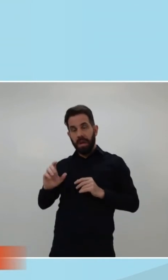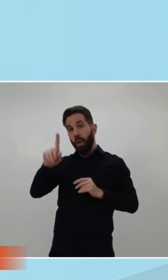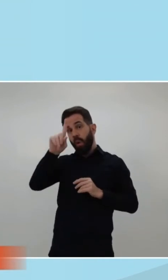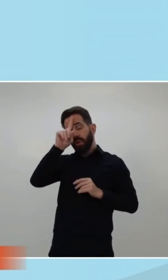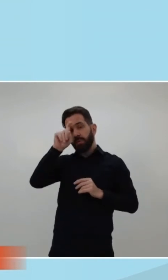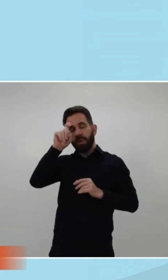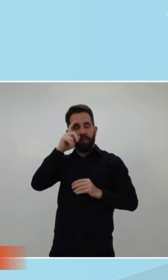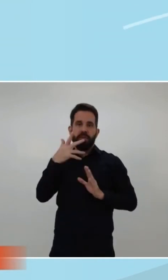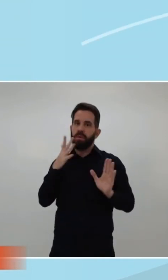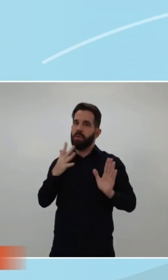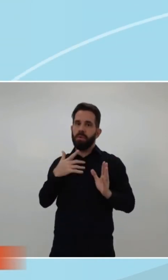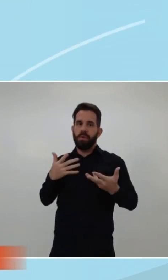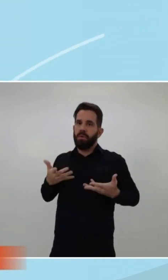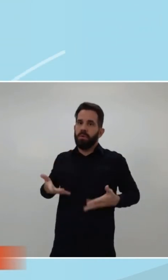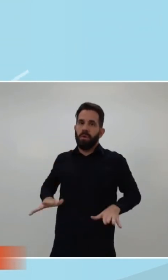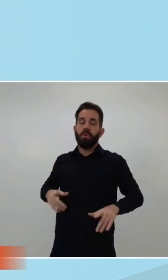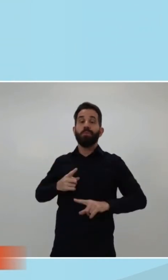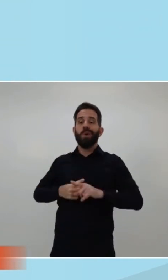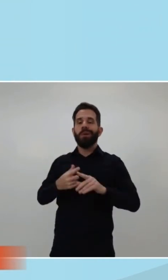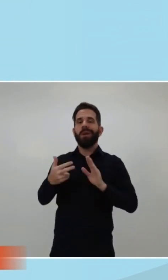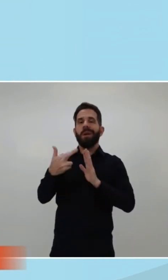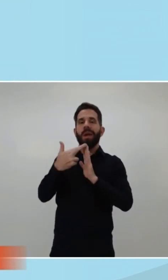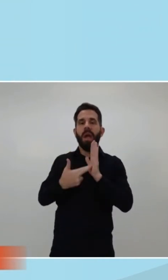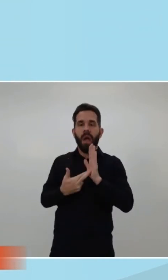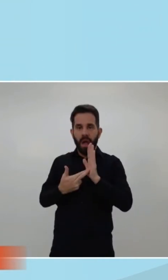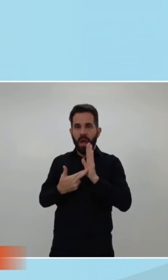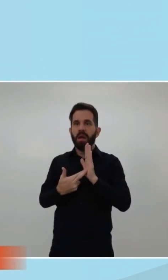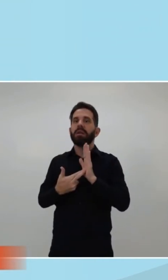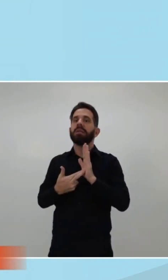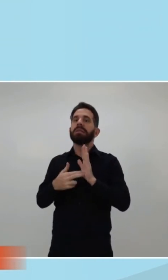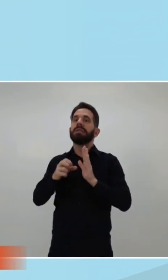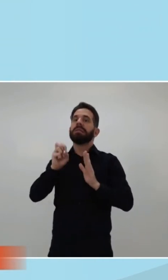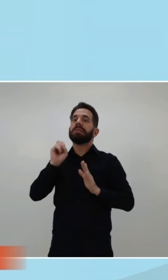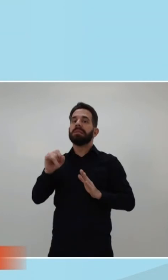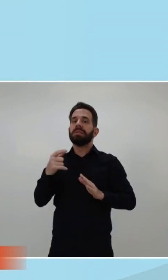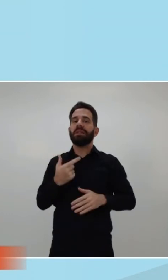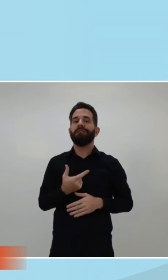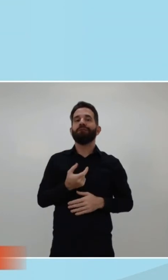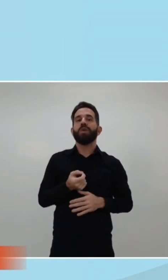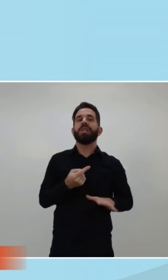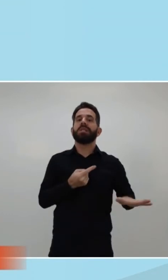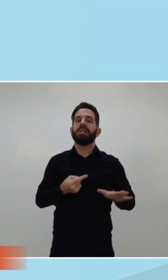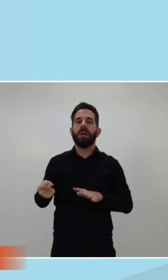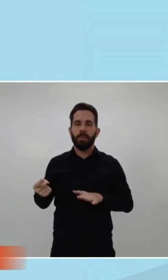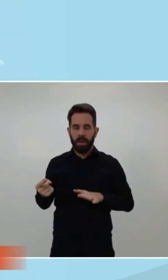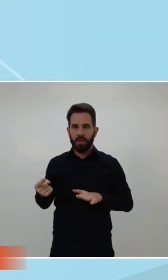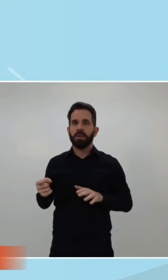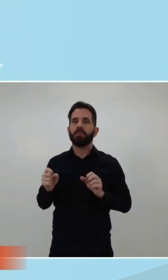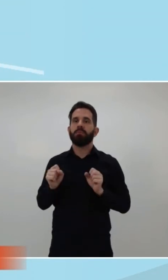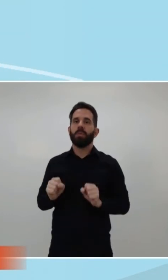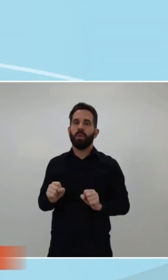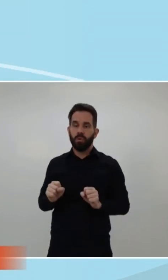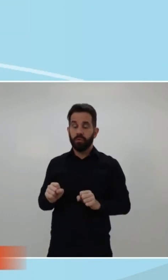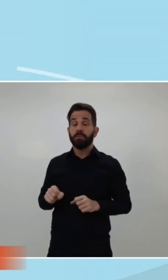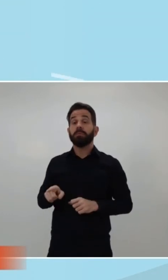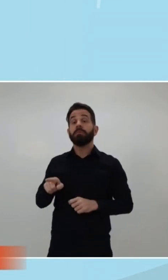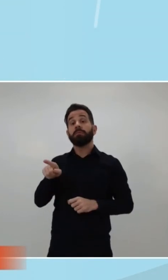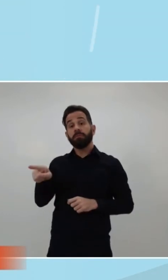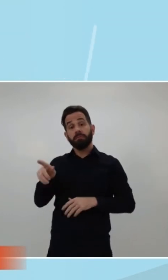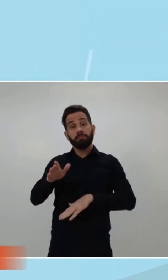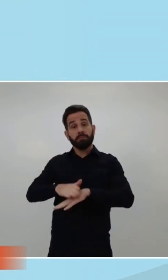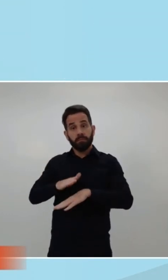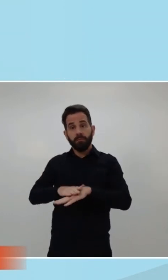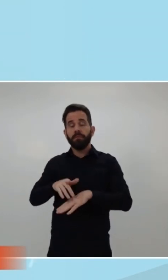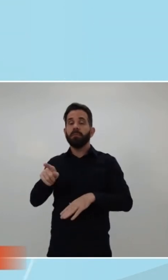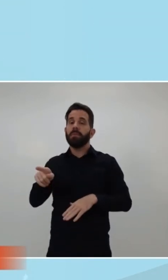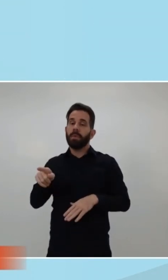regras da instituição, o procedimento só era permitido até a 20ª semana de gestação. Por causa disso, foi exigida uma autorização judicial